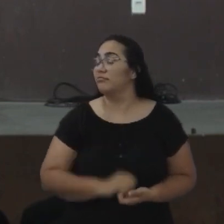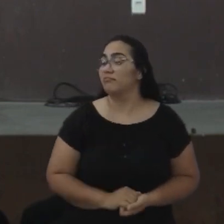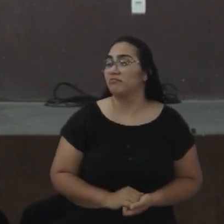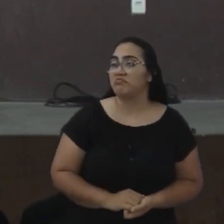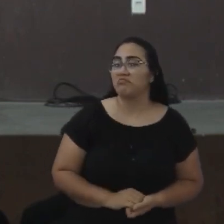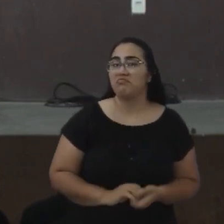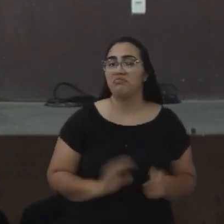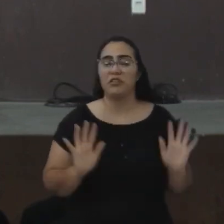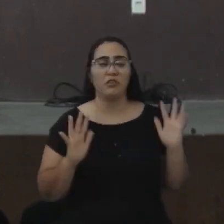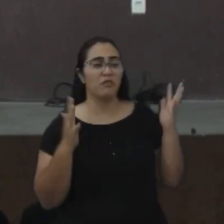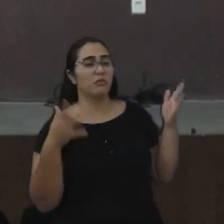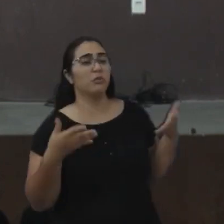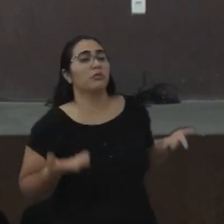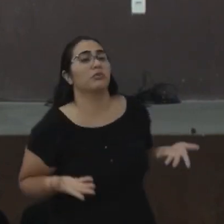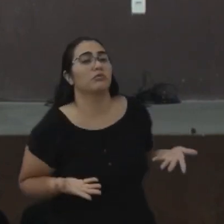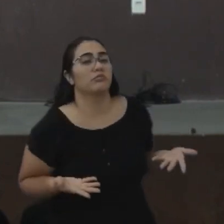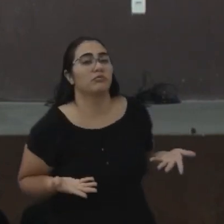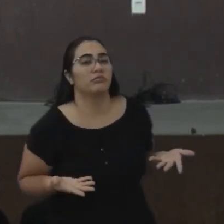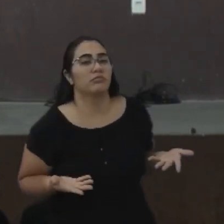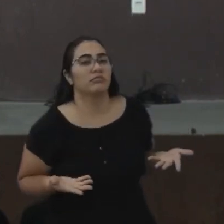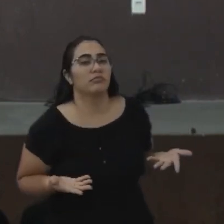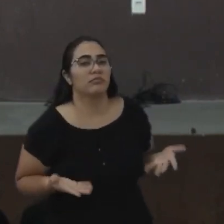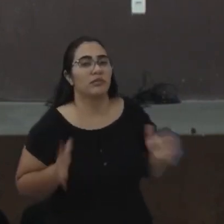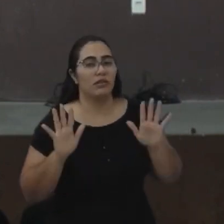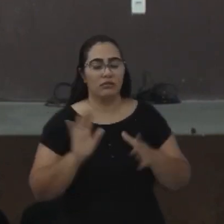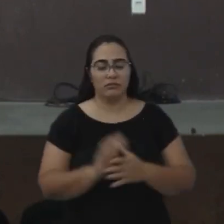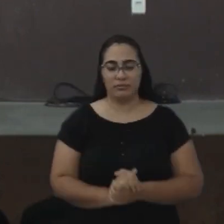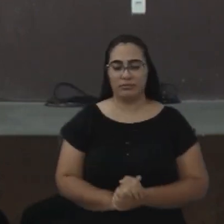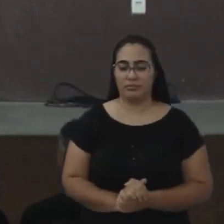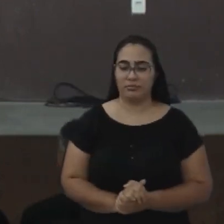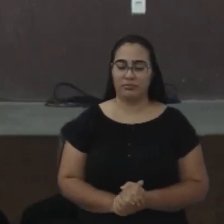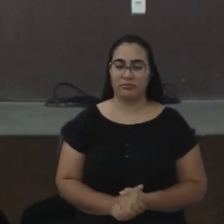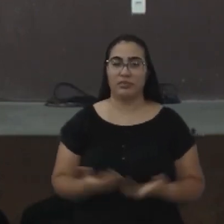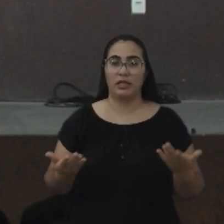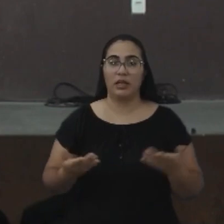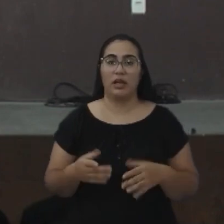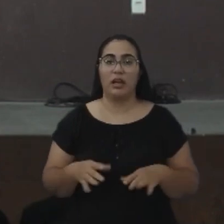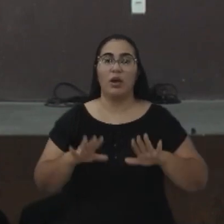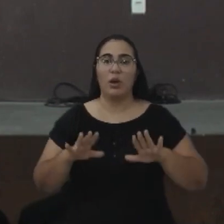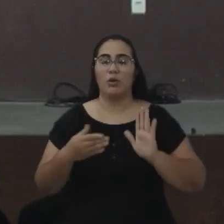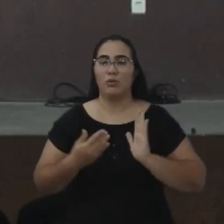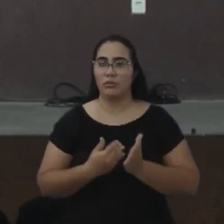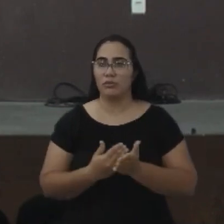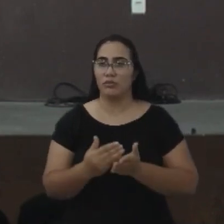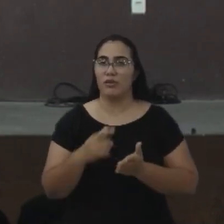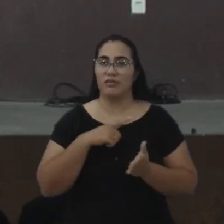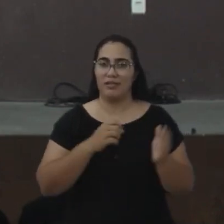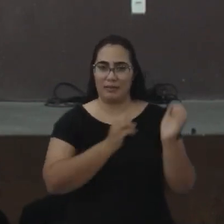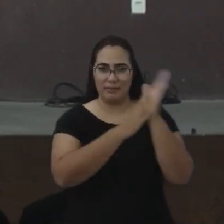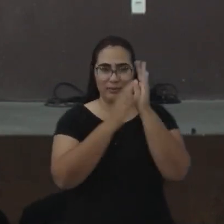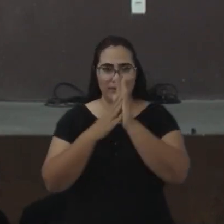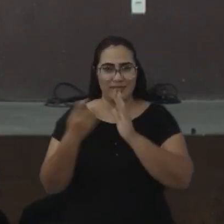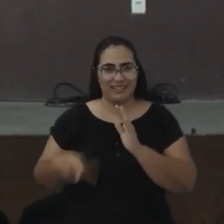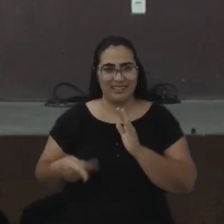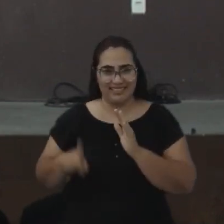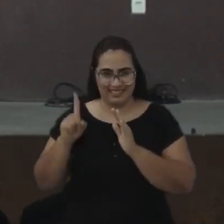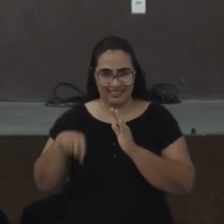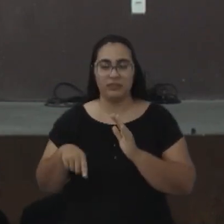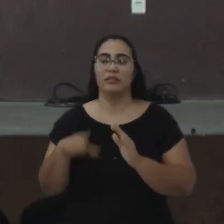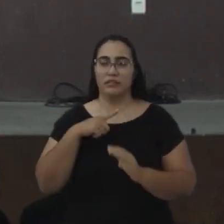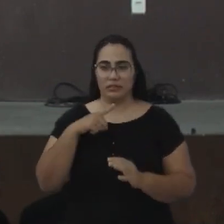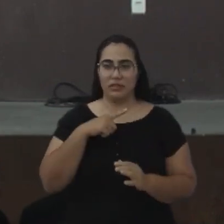Celebrar o quê? Agora vamos para o momento da liturgia. Começou a liturgia. Tem música, não tem? Tem.